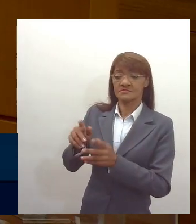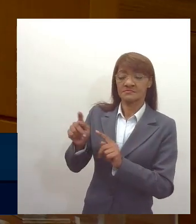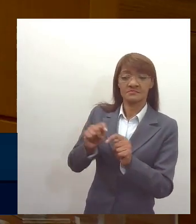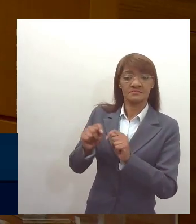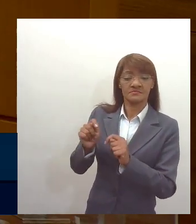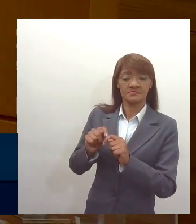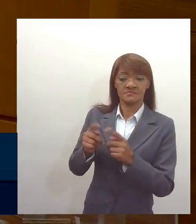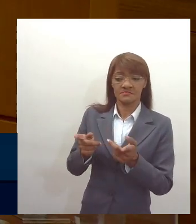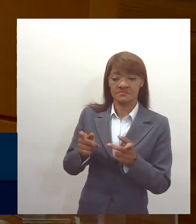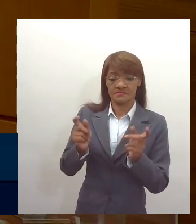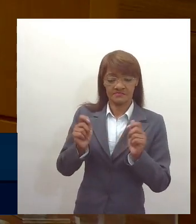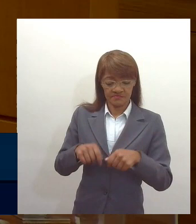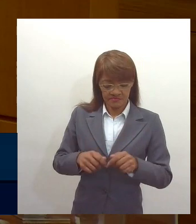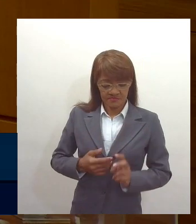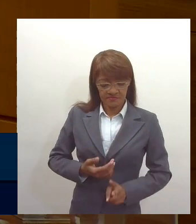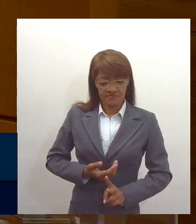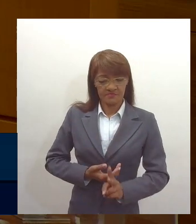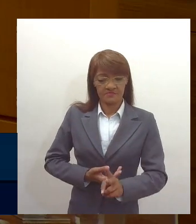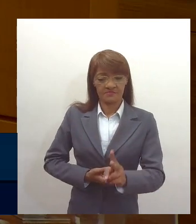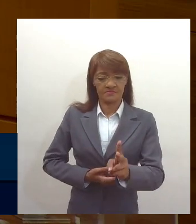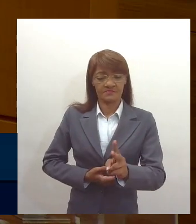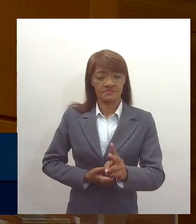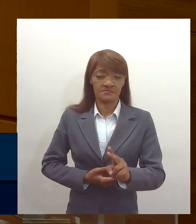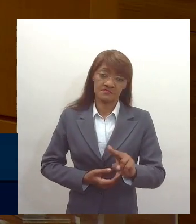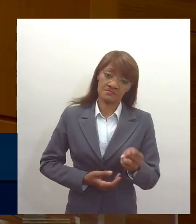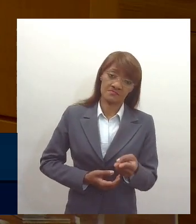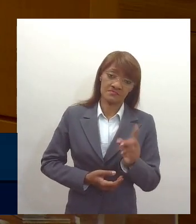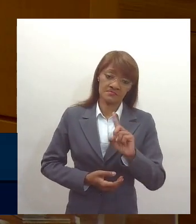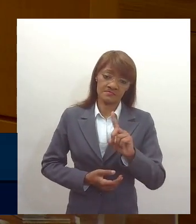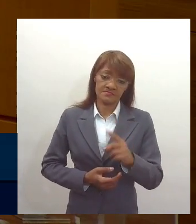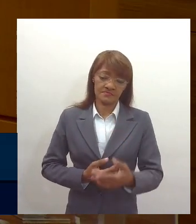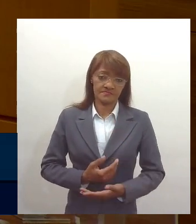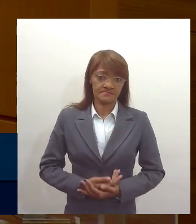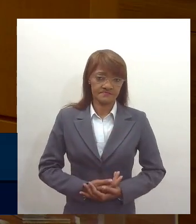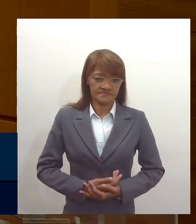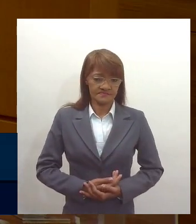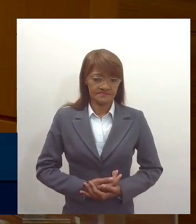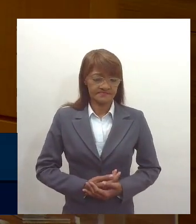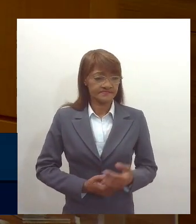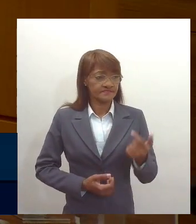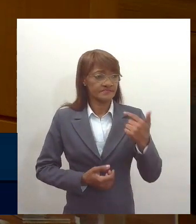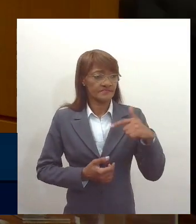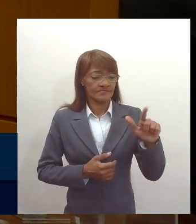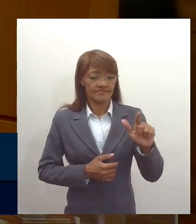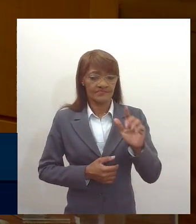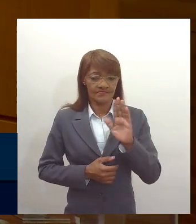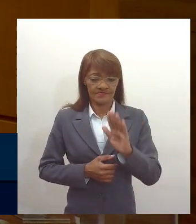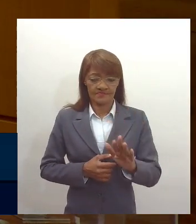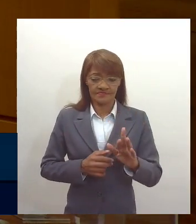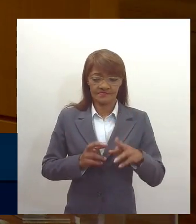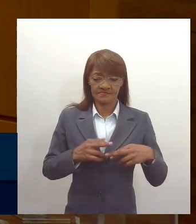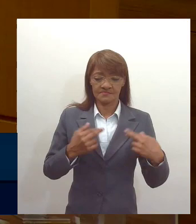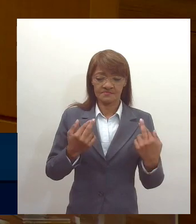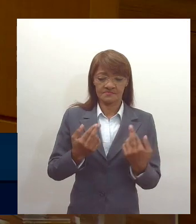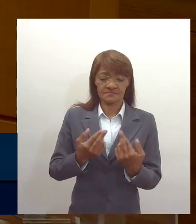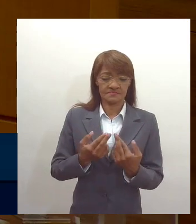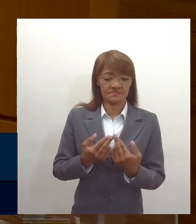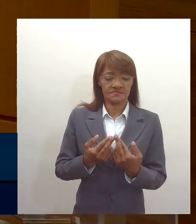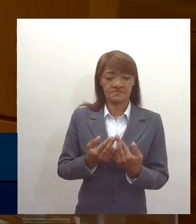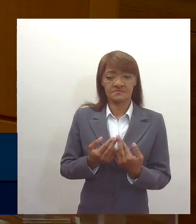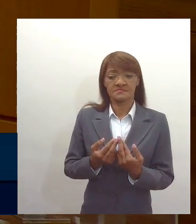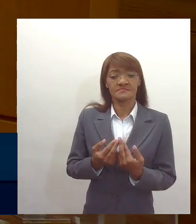ou não. Outro ponto, para finalizar aqui o meu grande expediente, colegas deputados, aqui é